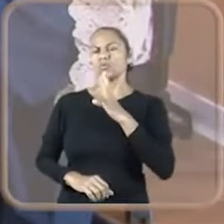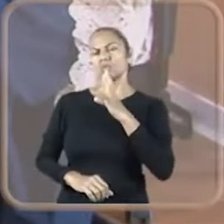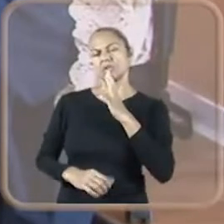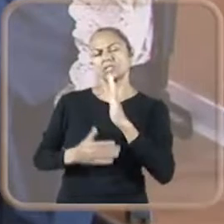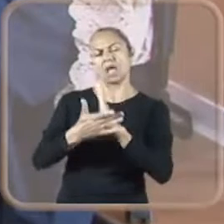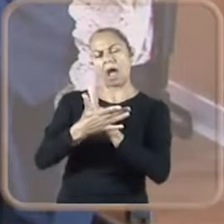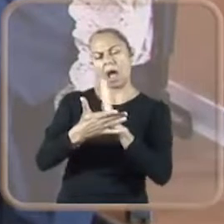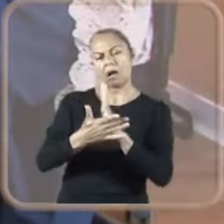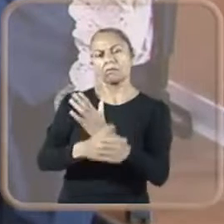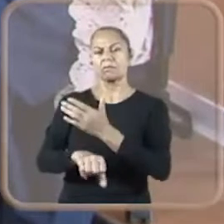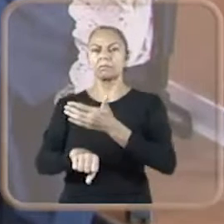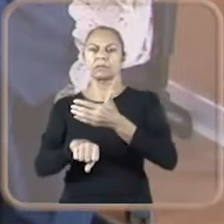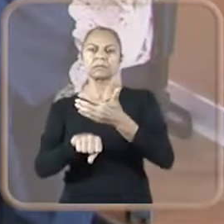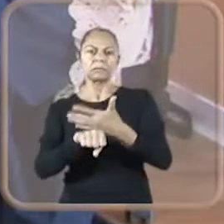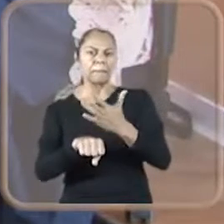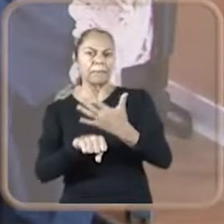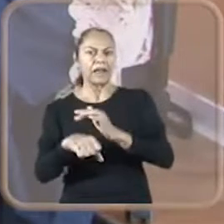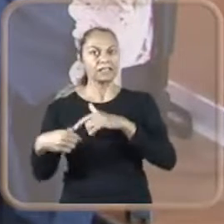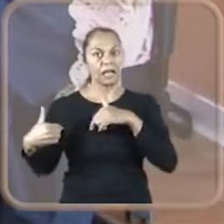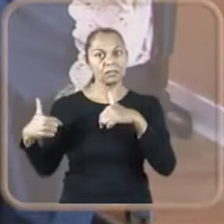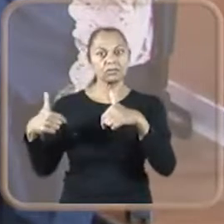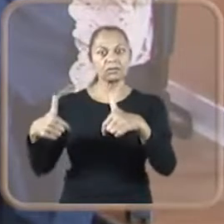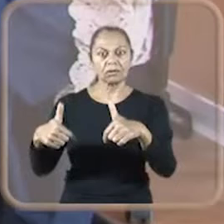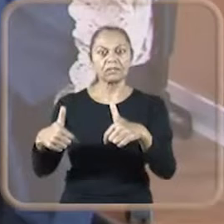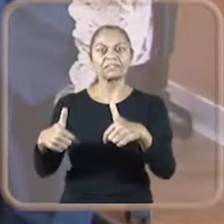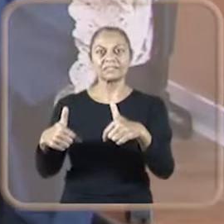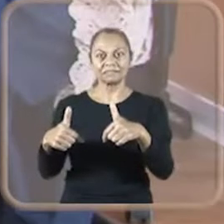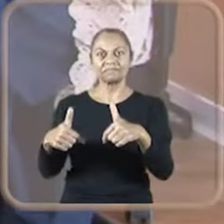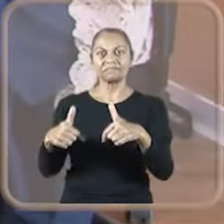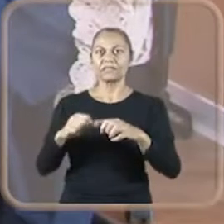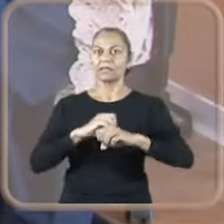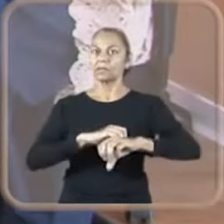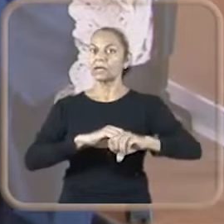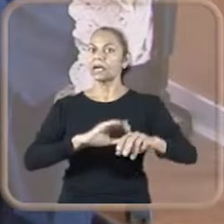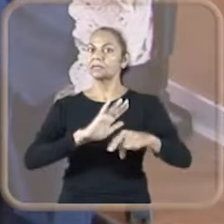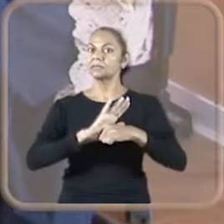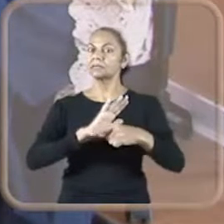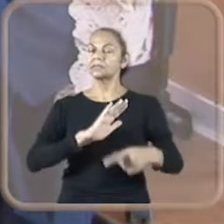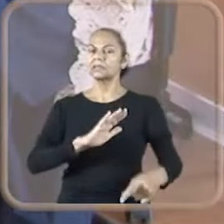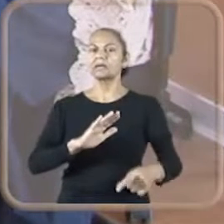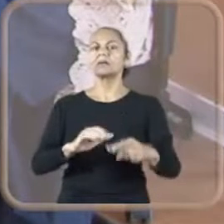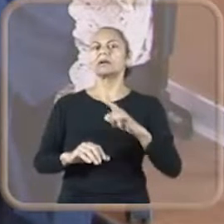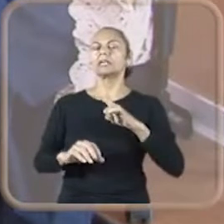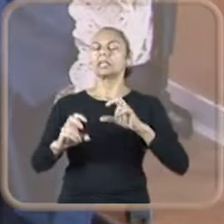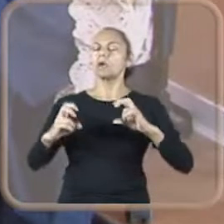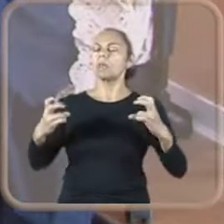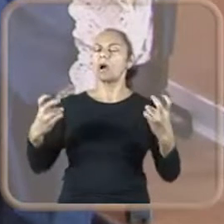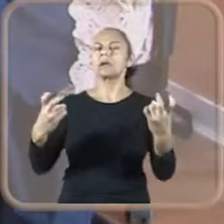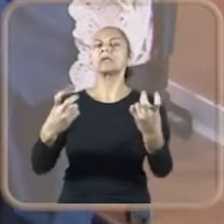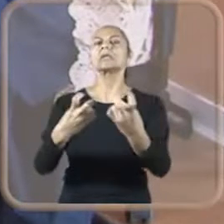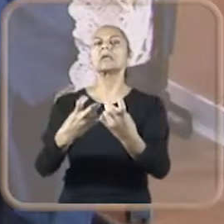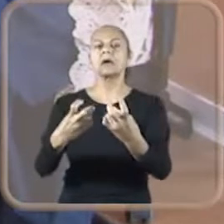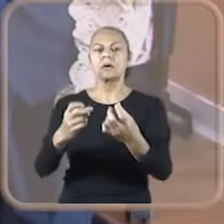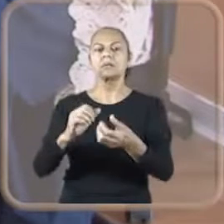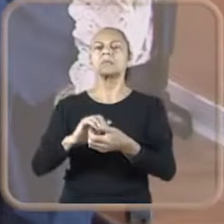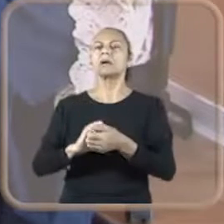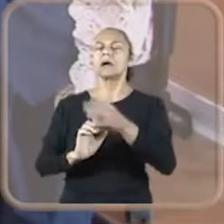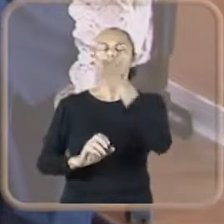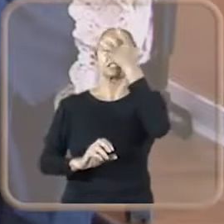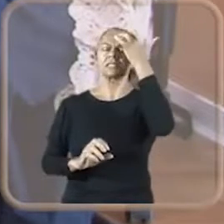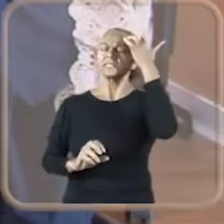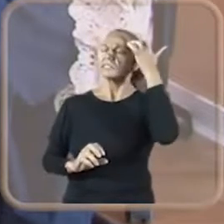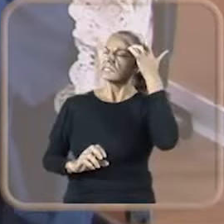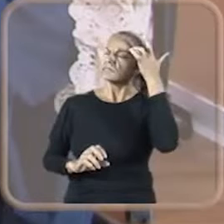justiça restaurativa de outro município, doutora Patrícia, e eu um dia vi um círculo de paz, uma reunião, e eu percebo que as pessoas